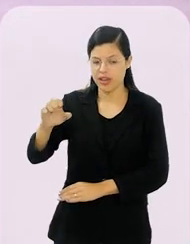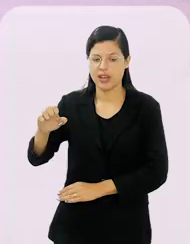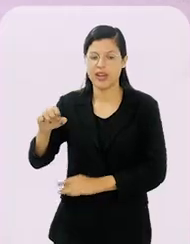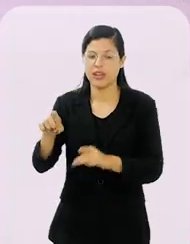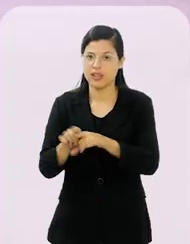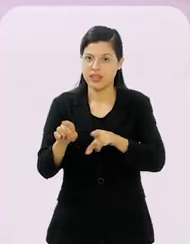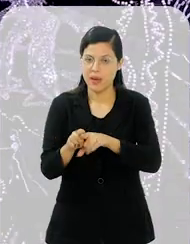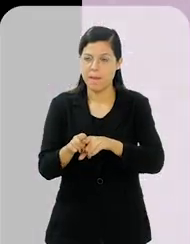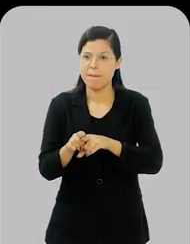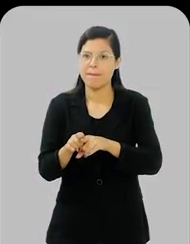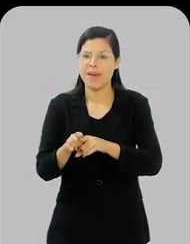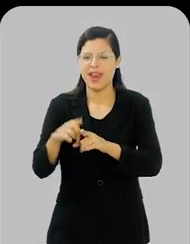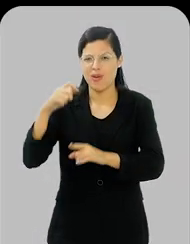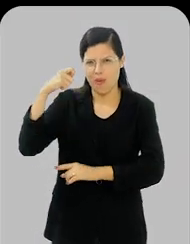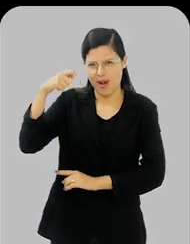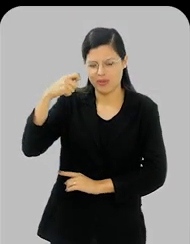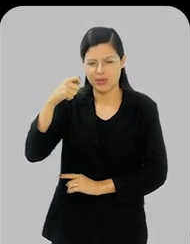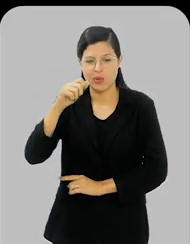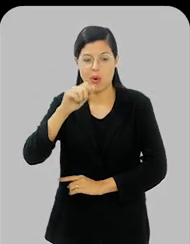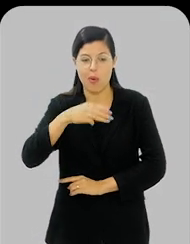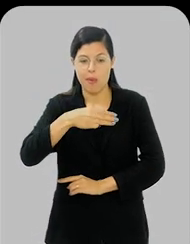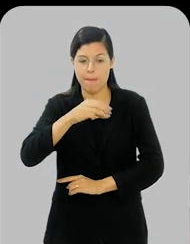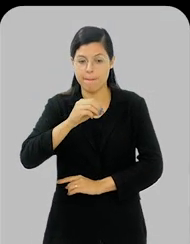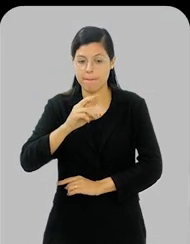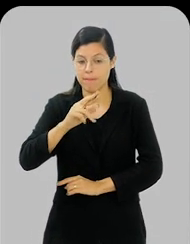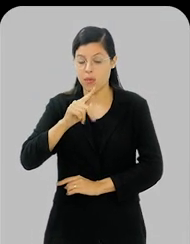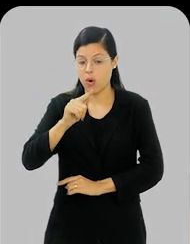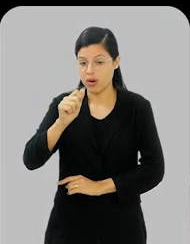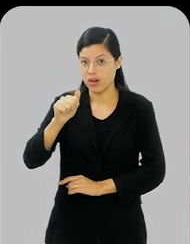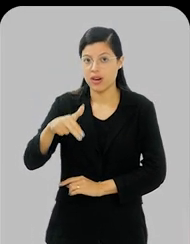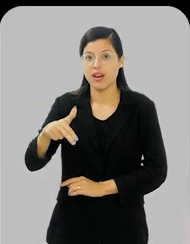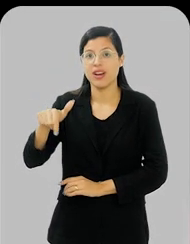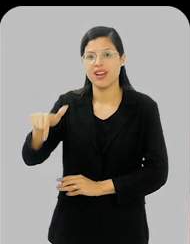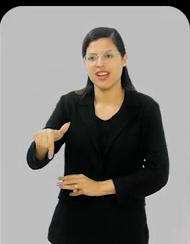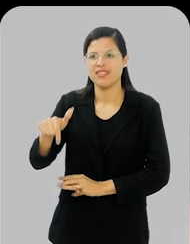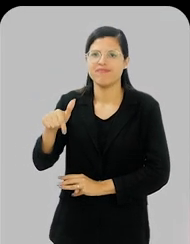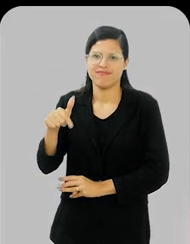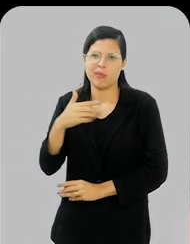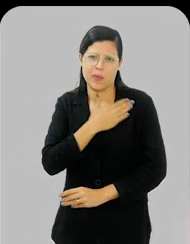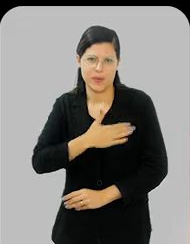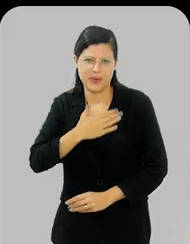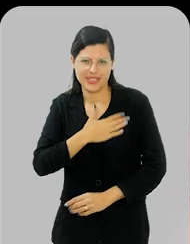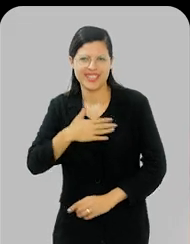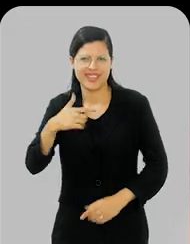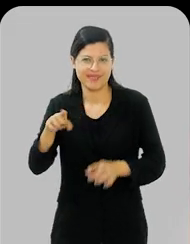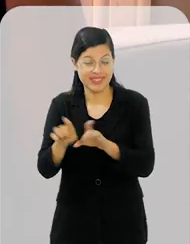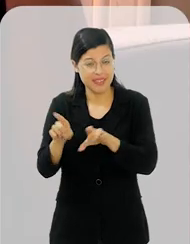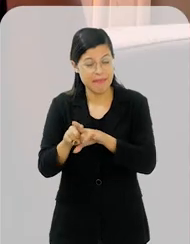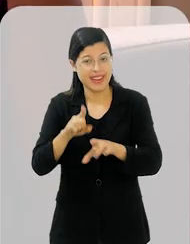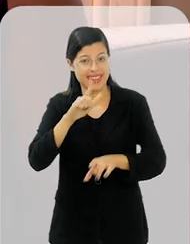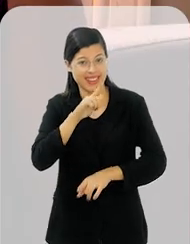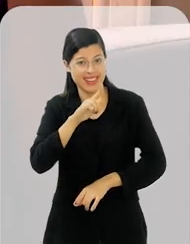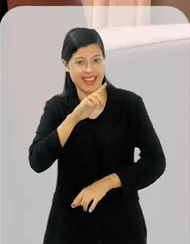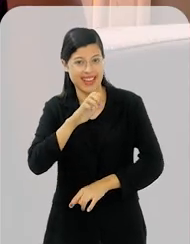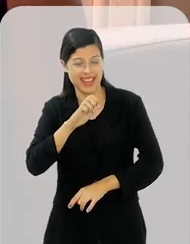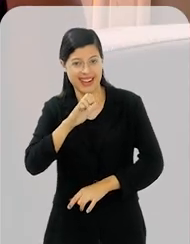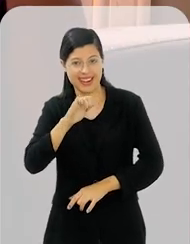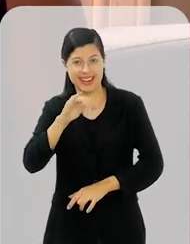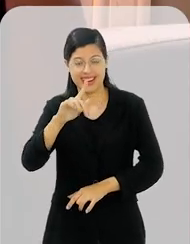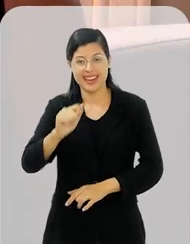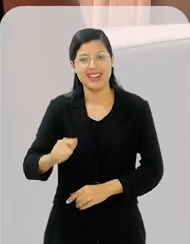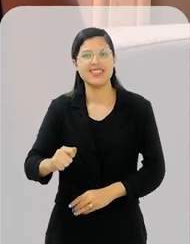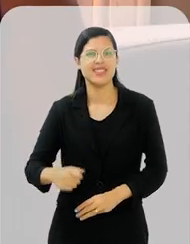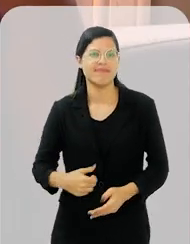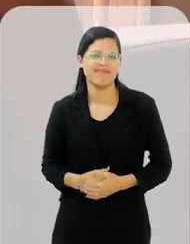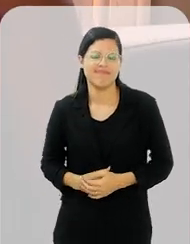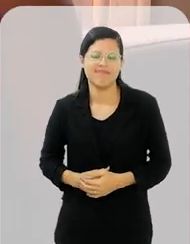Dionne Warwick e o ator Morgan Freeman são alguns que não resistiram ao charme da Leila. E eu tenho, assim, muitas